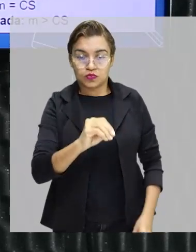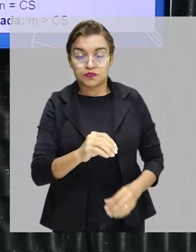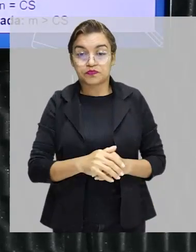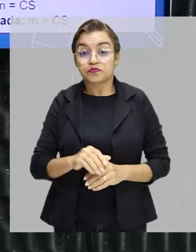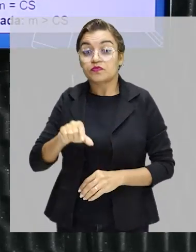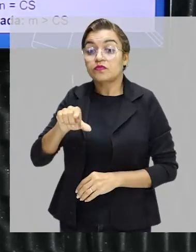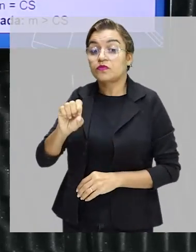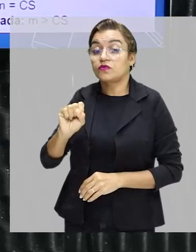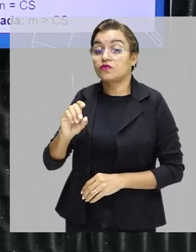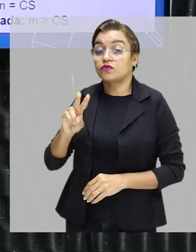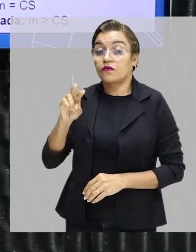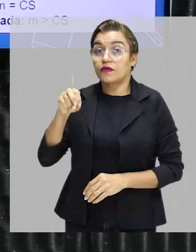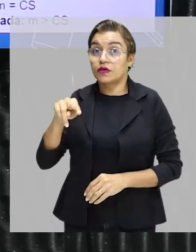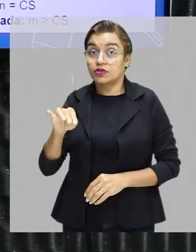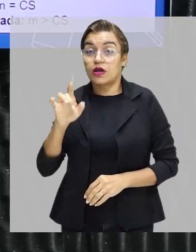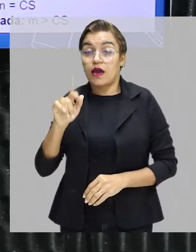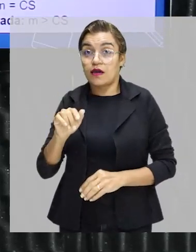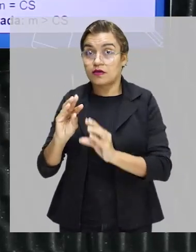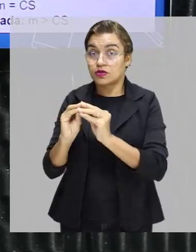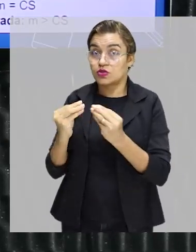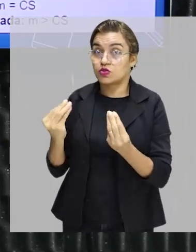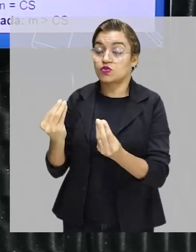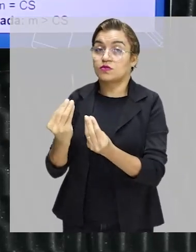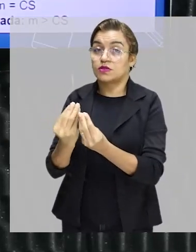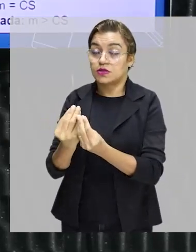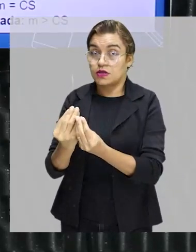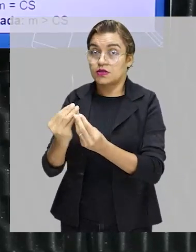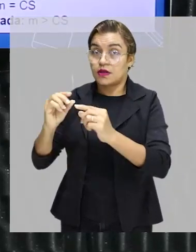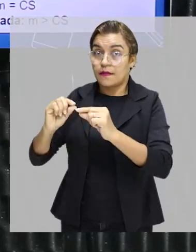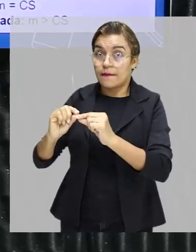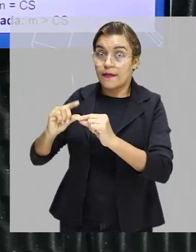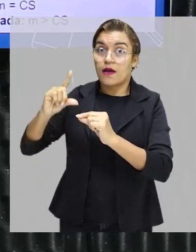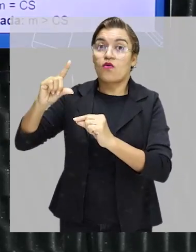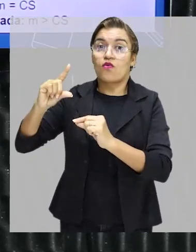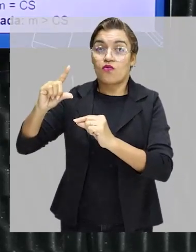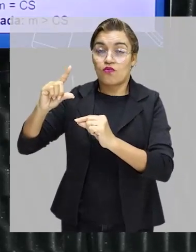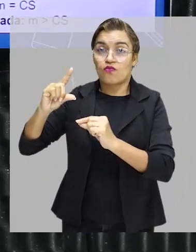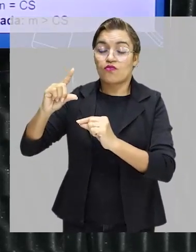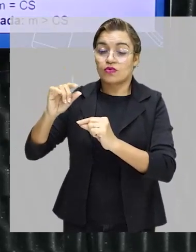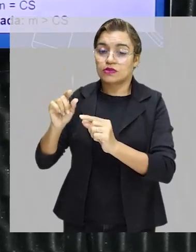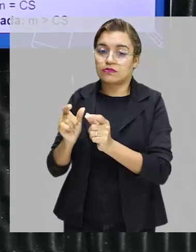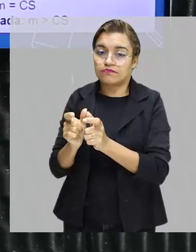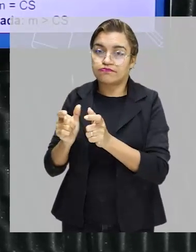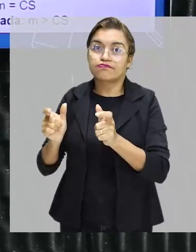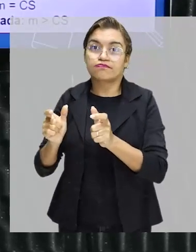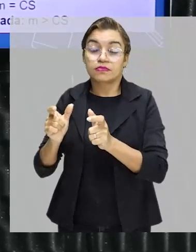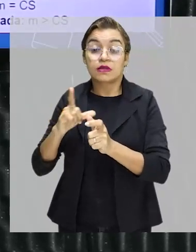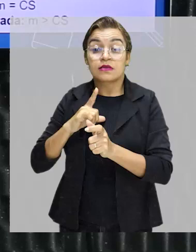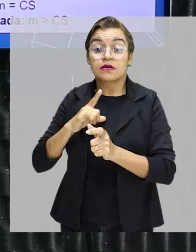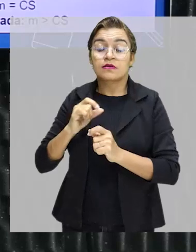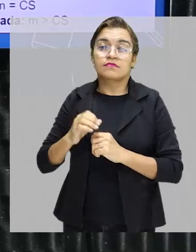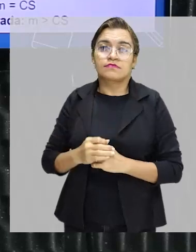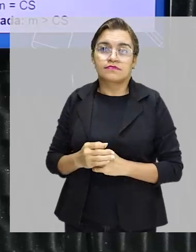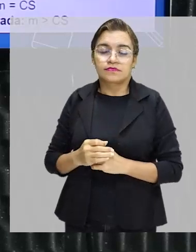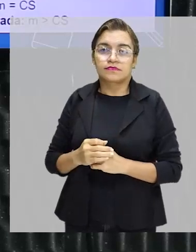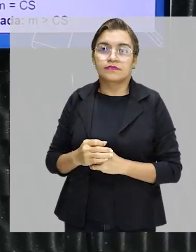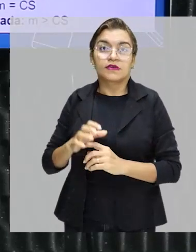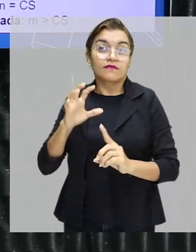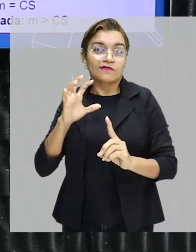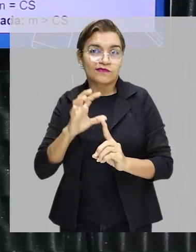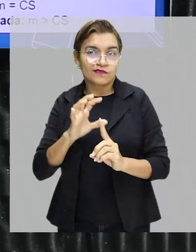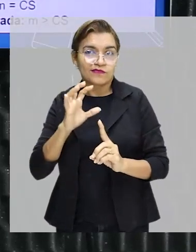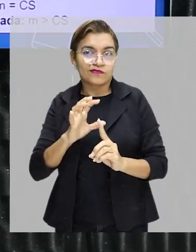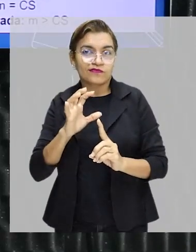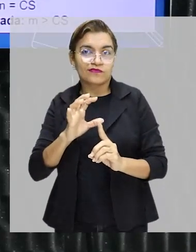O solvente é a substância que vai aparecer em maior quantidade, ou então aquela substância que vai